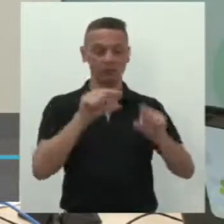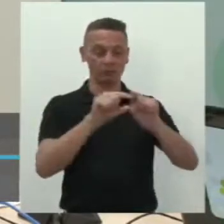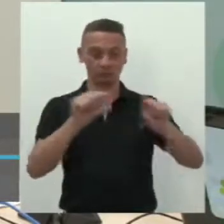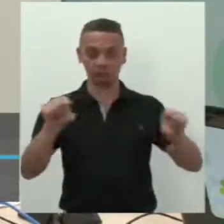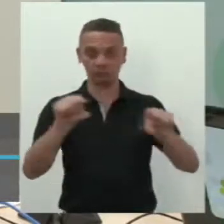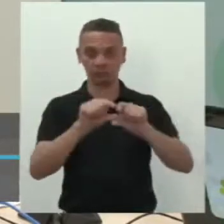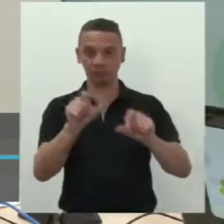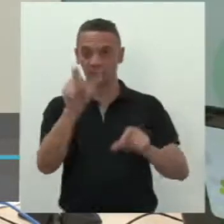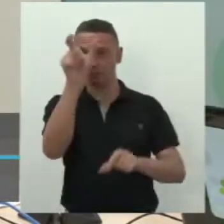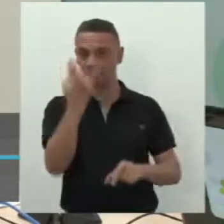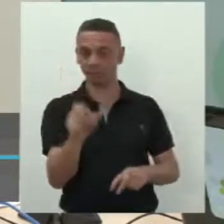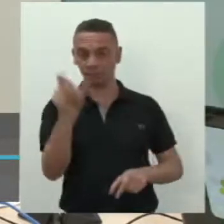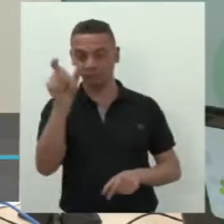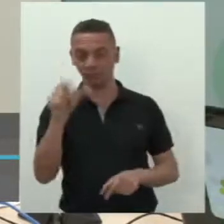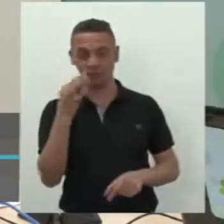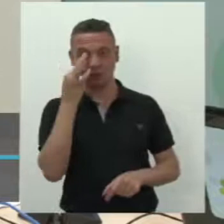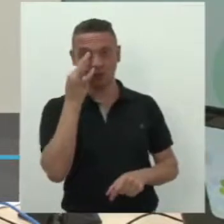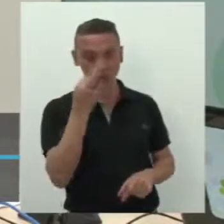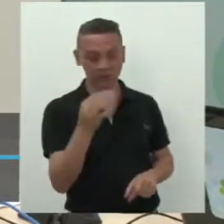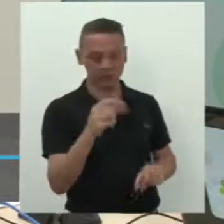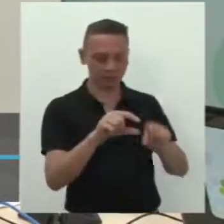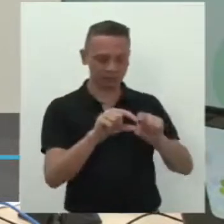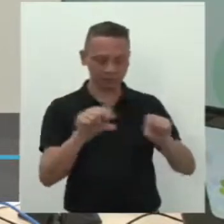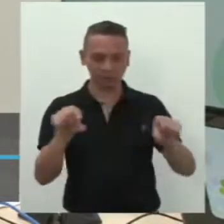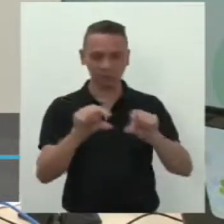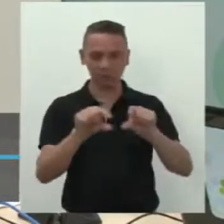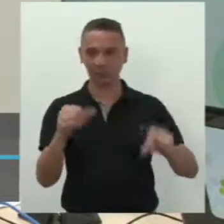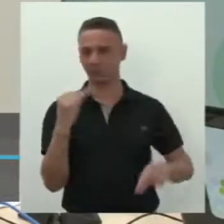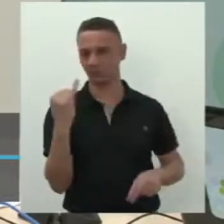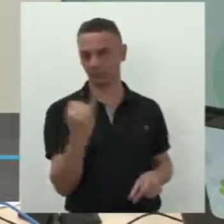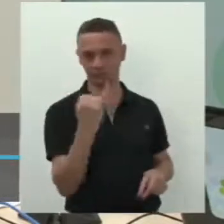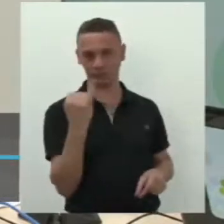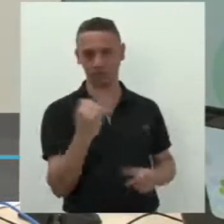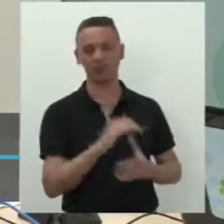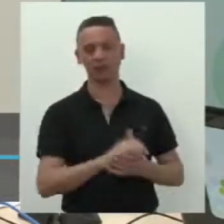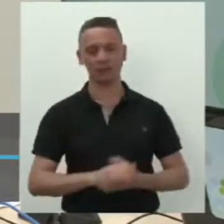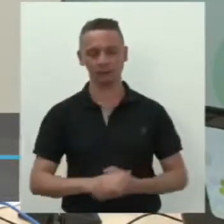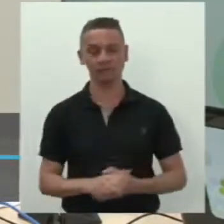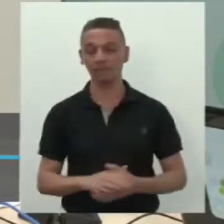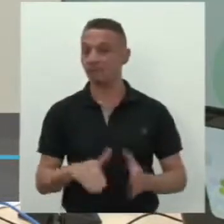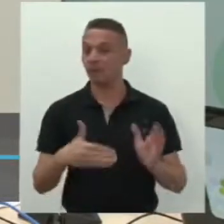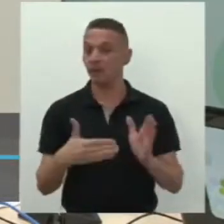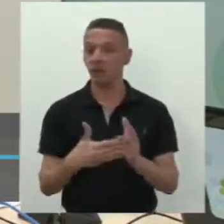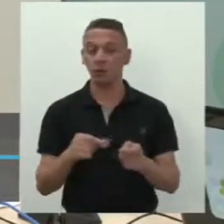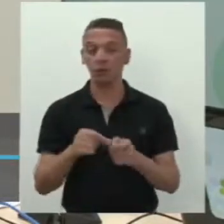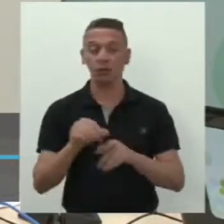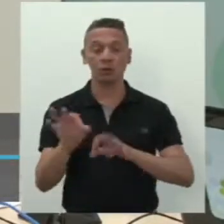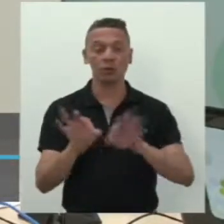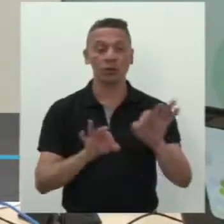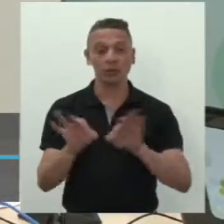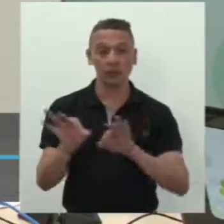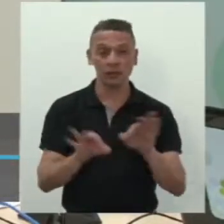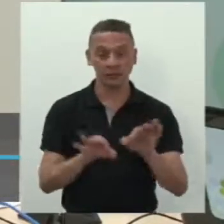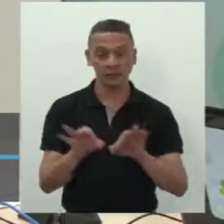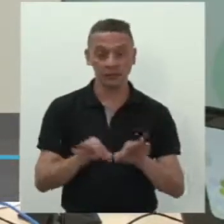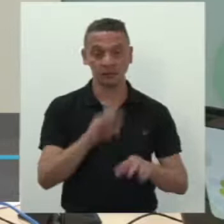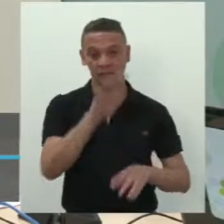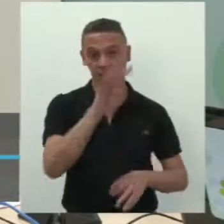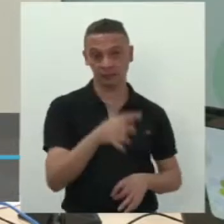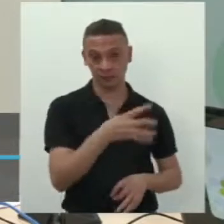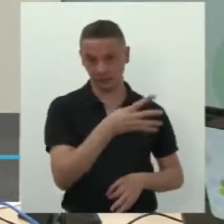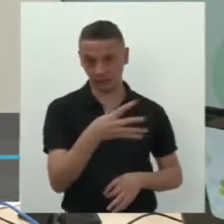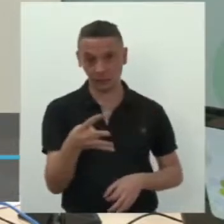células e sempre prestar atenção nas linhas e nas colunas. Todas as ações que a gente fizer a partir de agora no